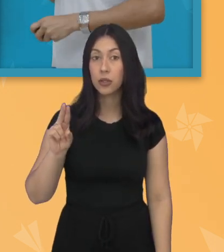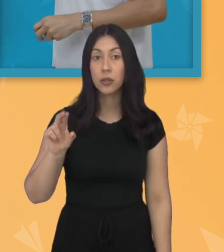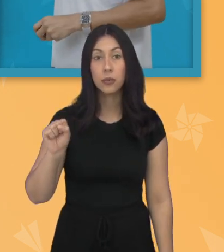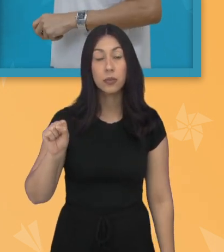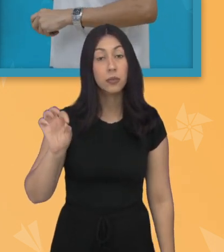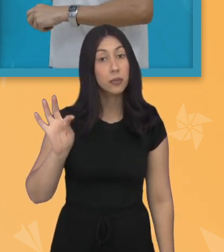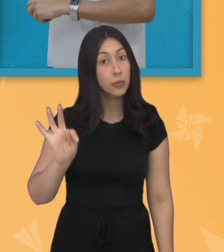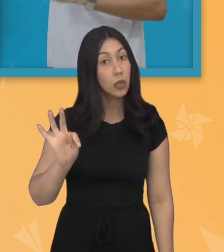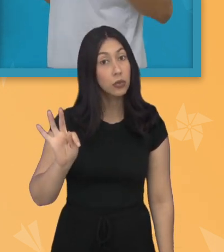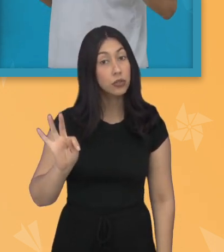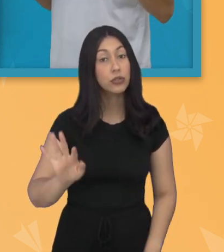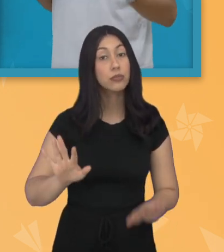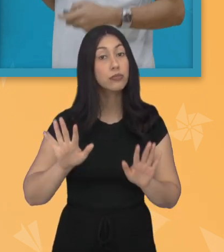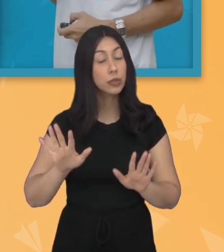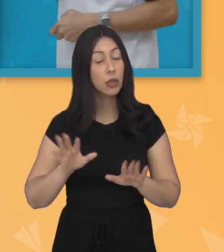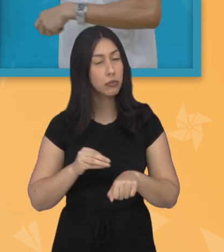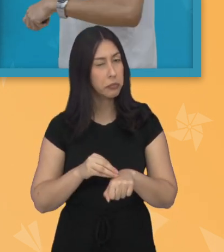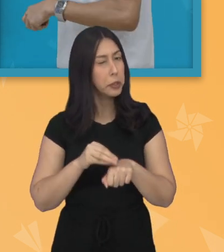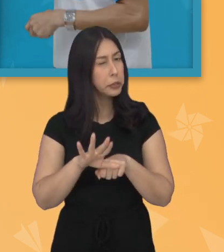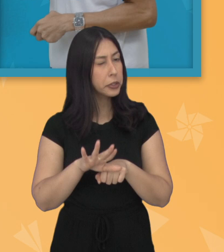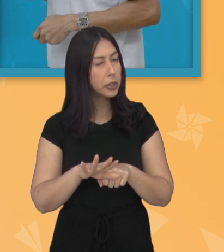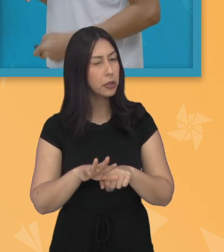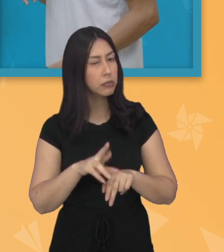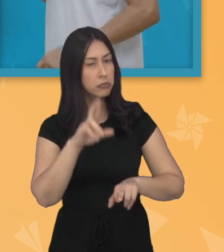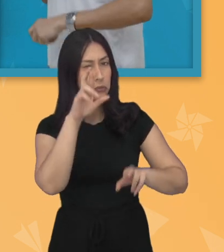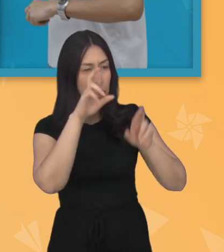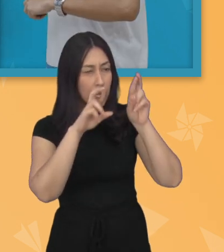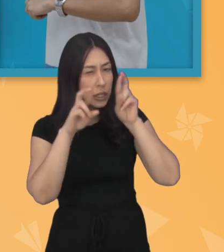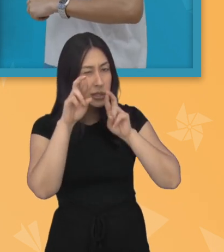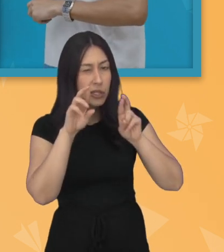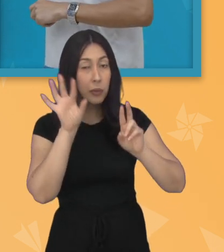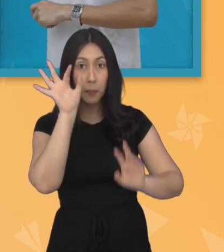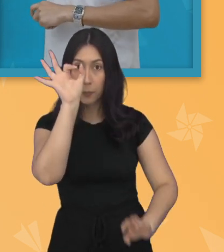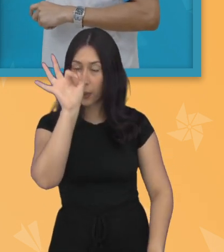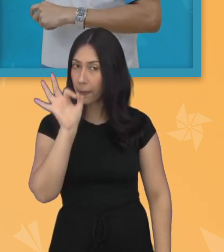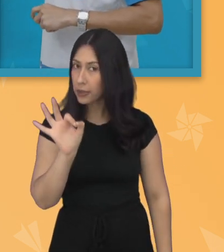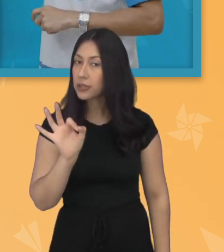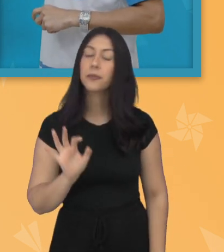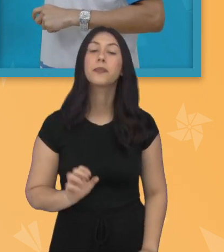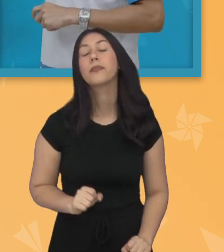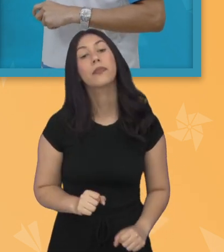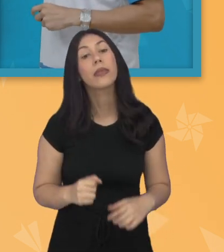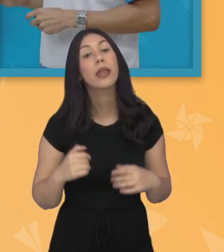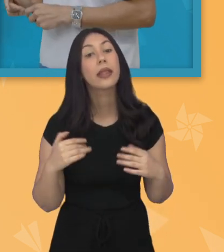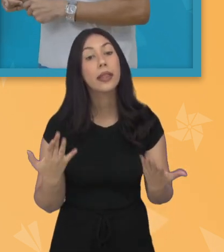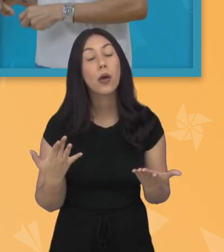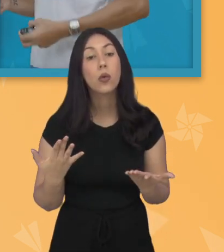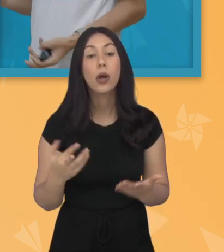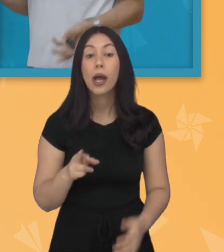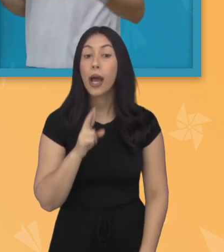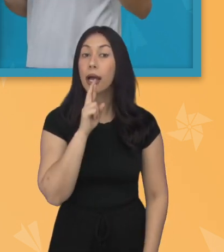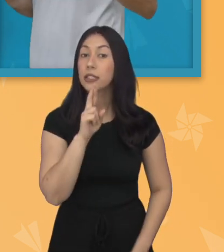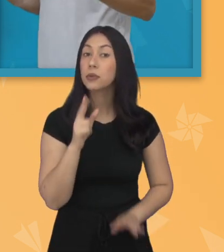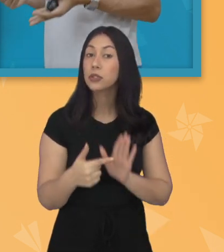essa dica pra gente do que a gente está analisando aqui. Por fim, né, ele pede assim, esses resultados mostram que, aí tem as